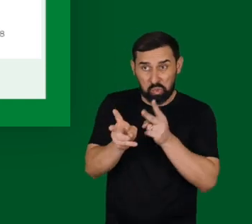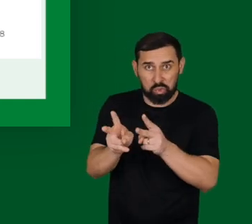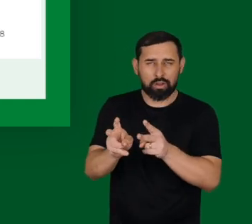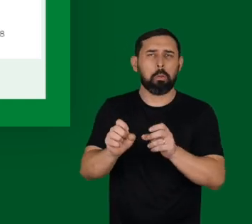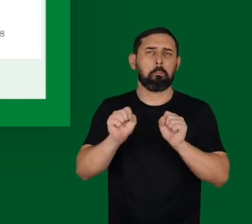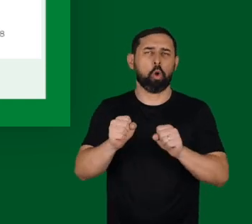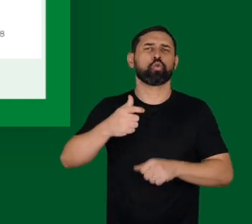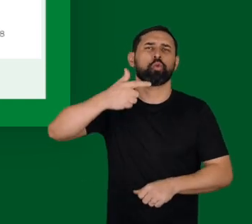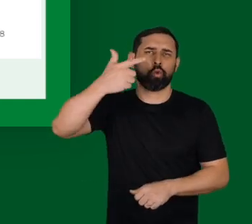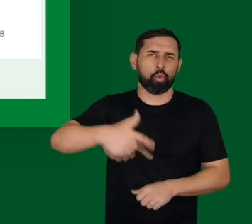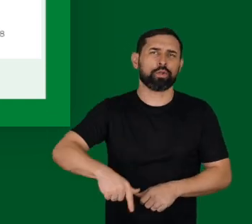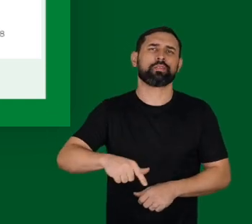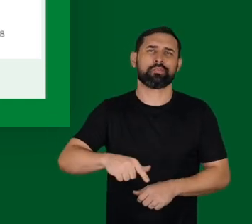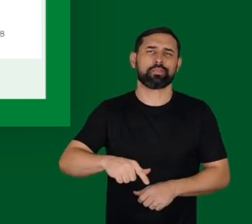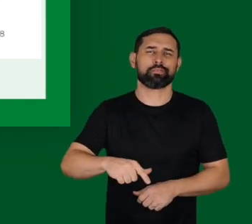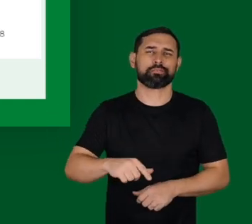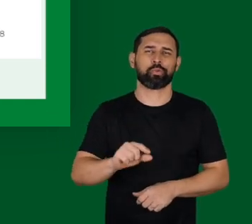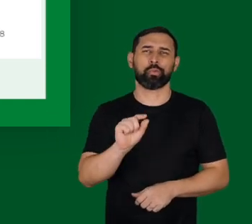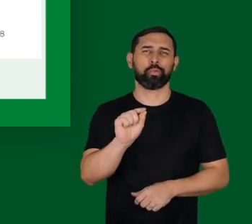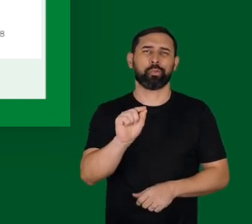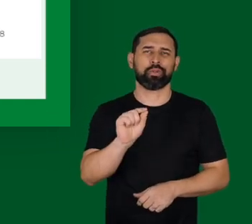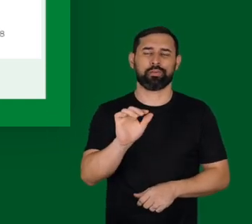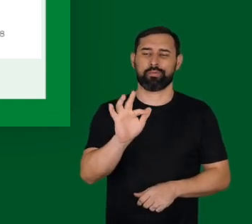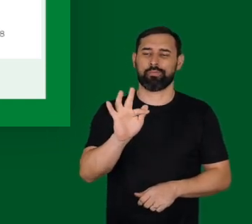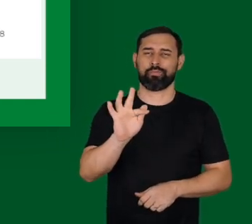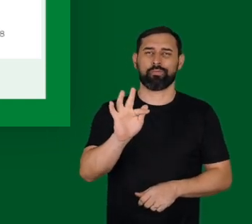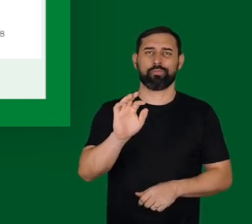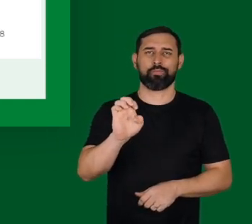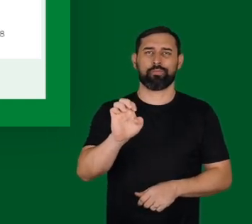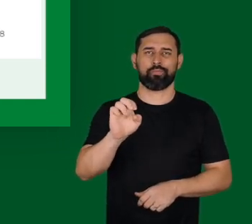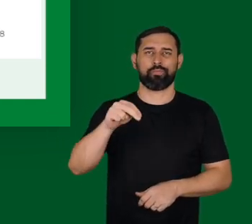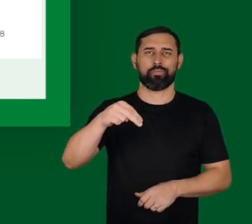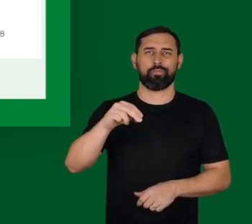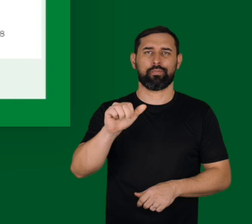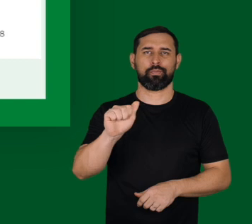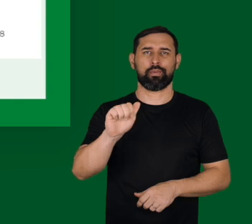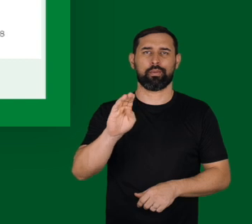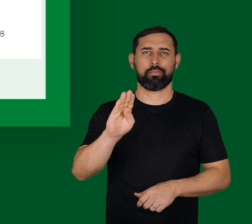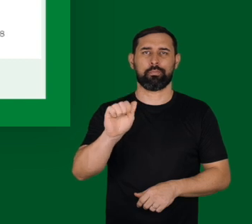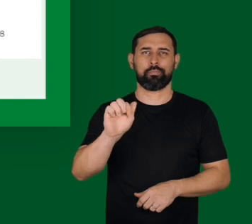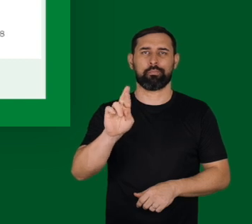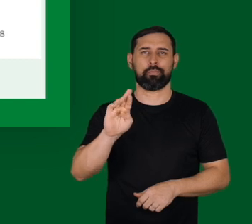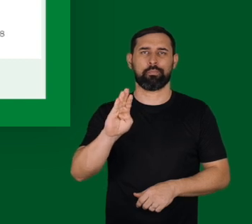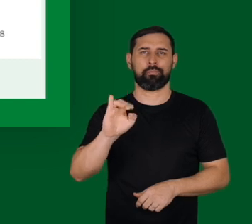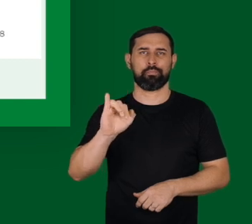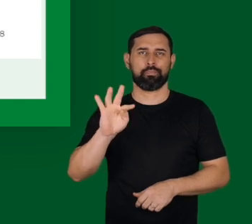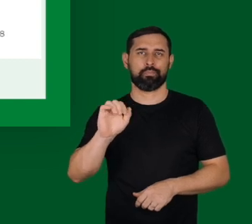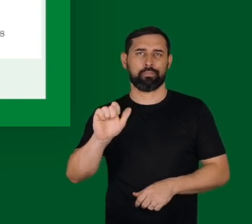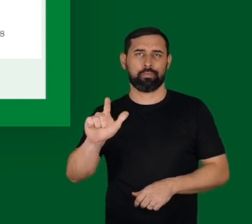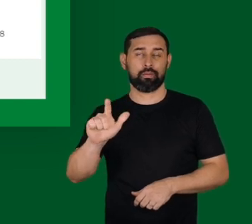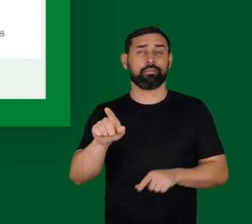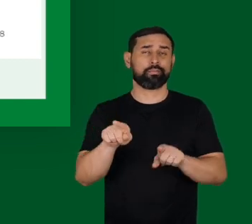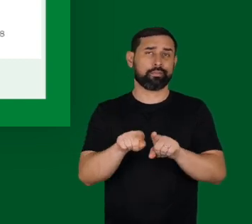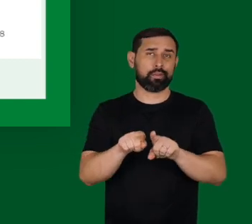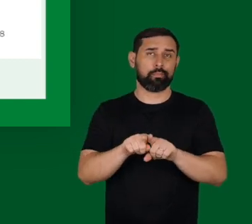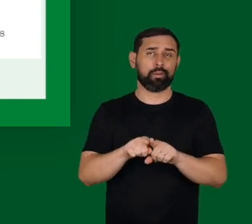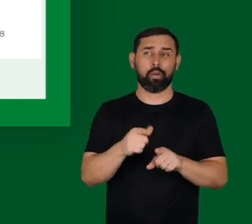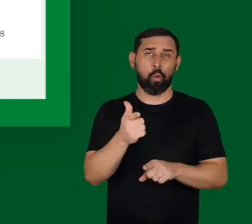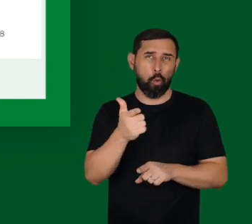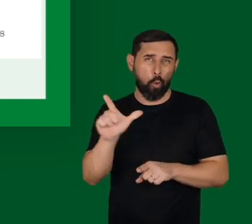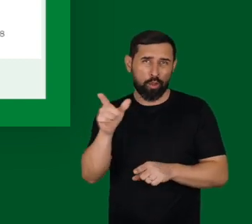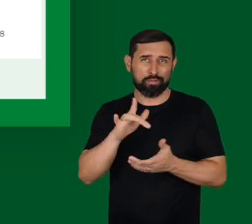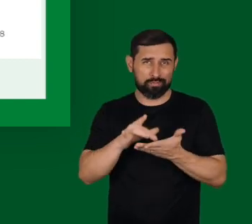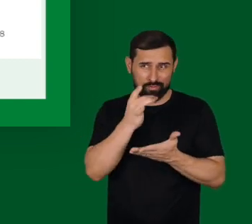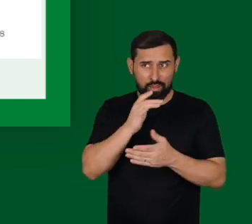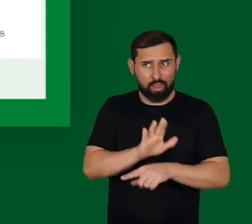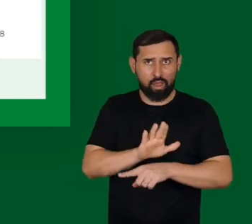Persistiu. A gente pode repetir, né, a segunda escolha, então a gente pode voltar a repetir o fenobarbital, pode voltar a